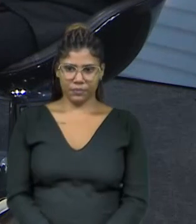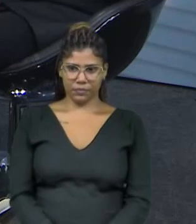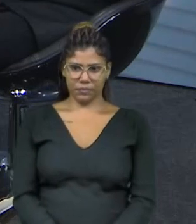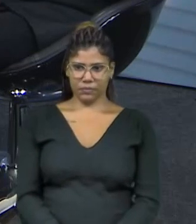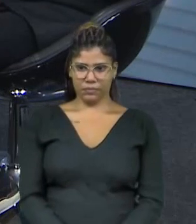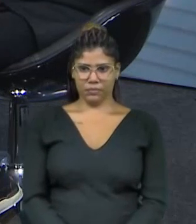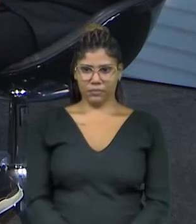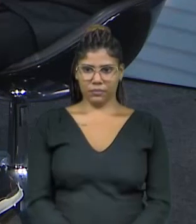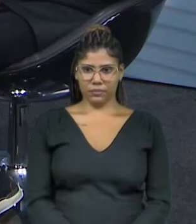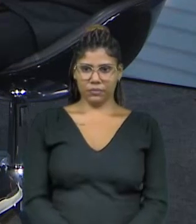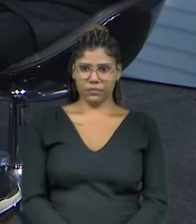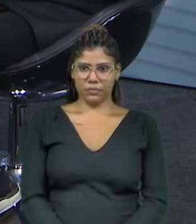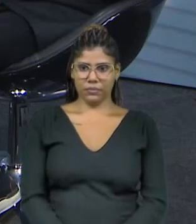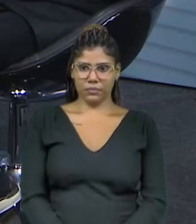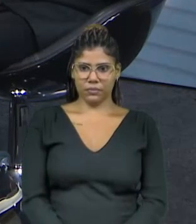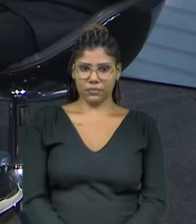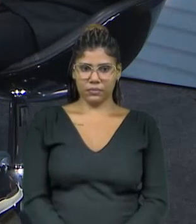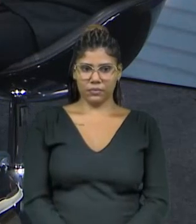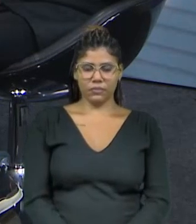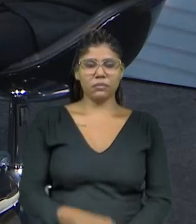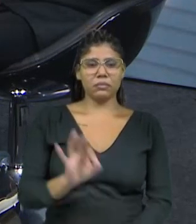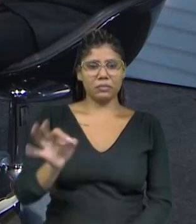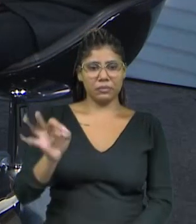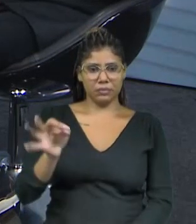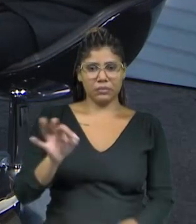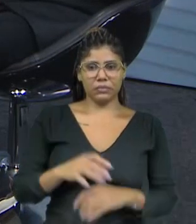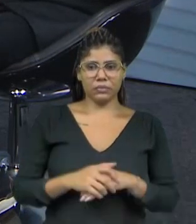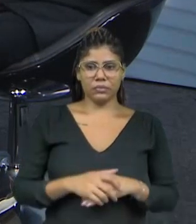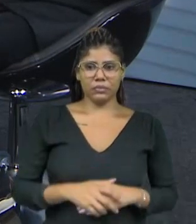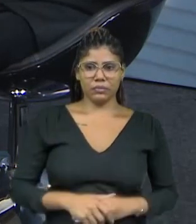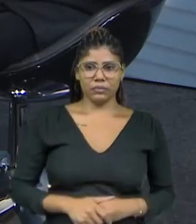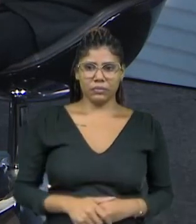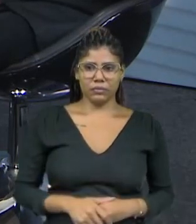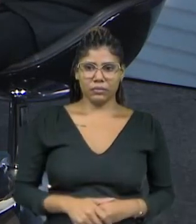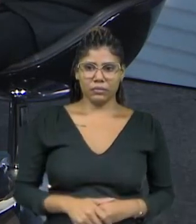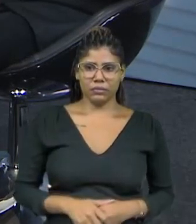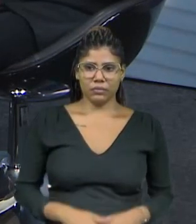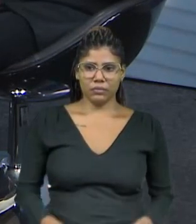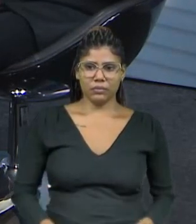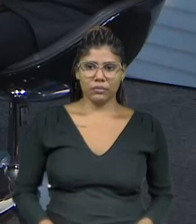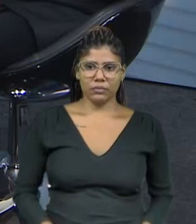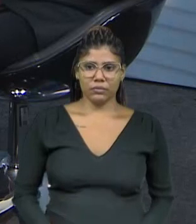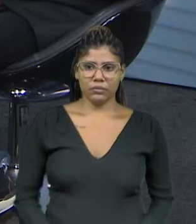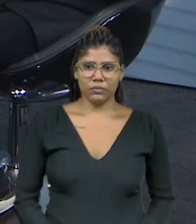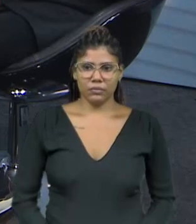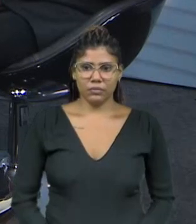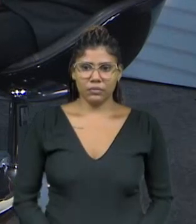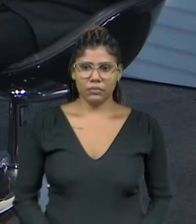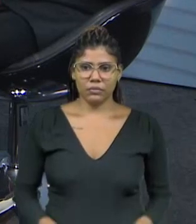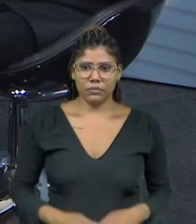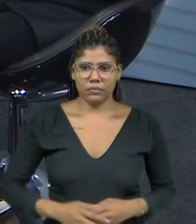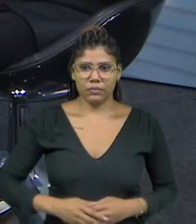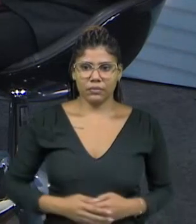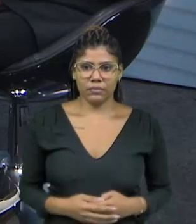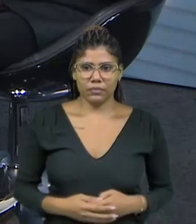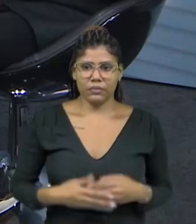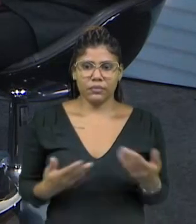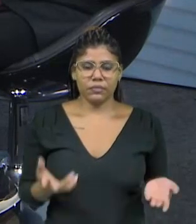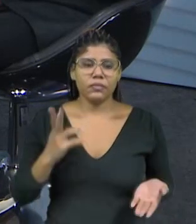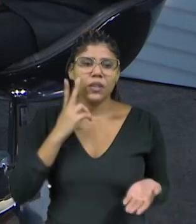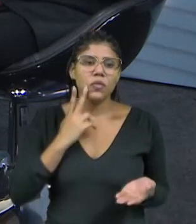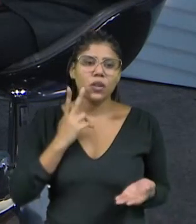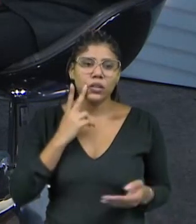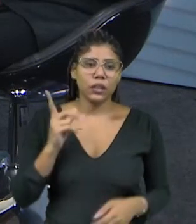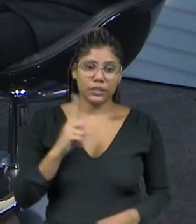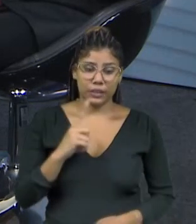caso de sucesso de construção civil. Fortaleza... O que se tem levantando de edifício em Fortaleza, não é você impressionante. Fortaleza tem...